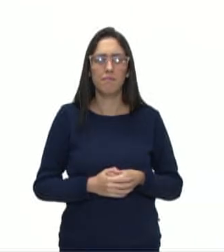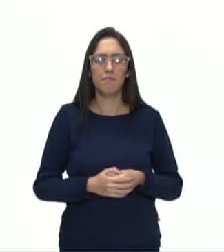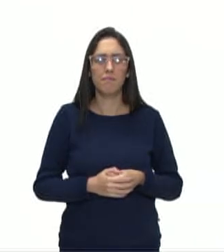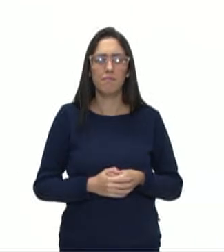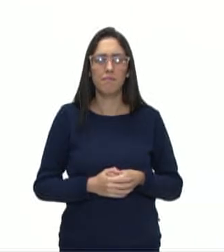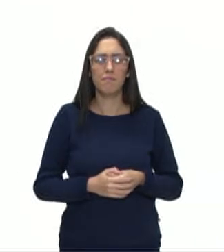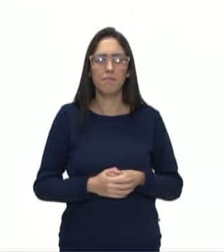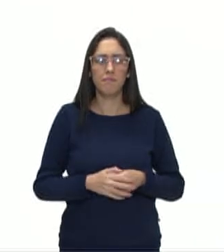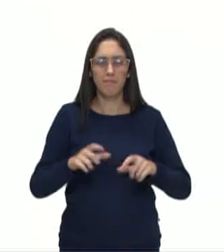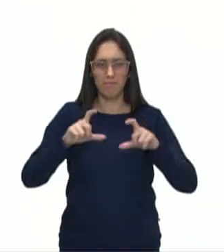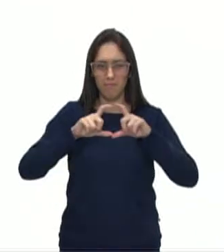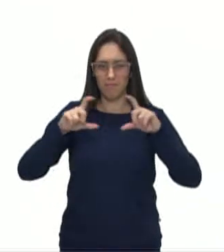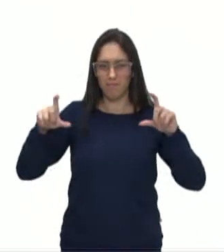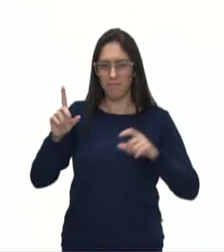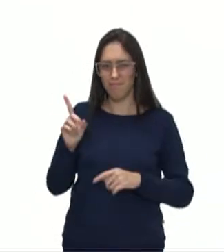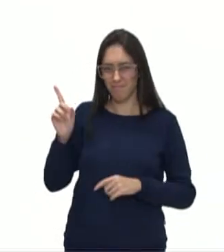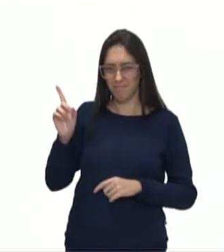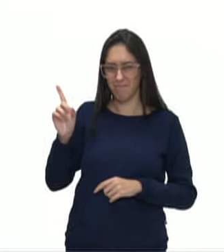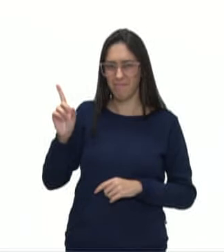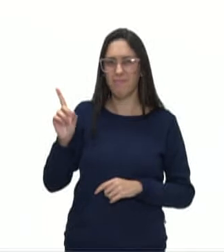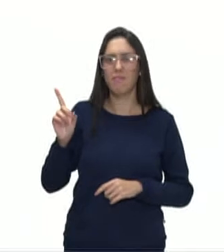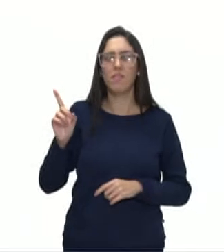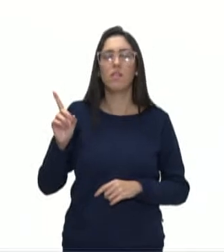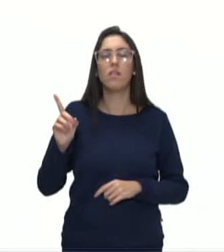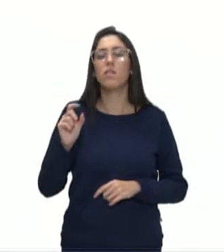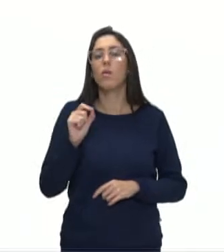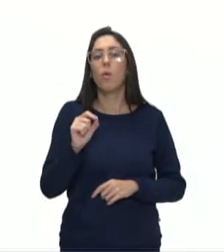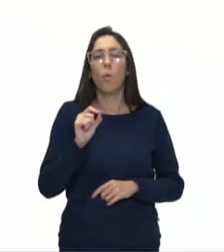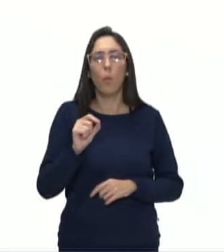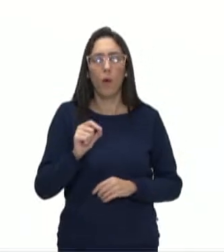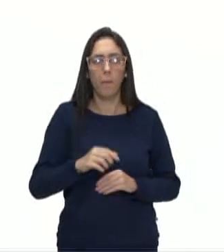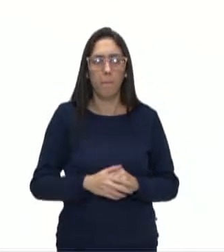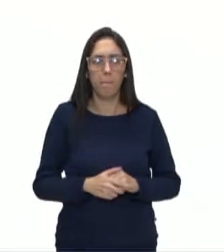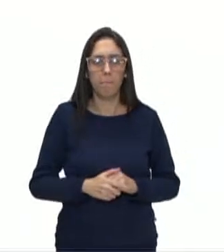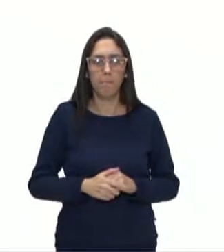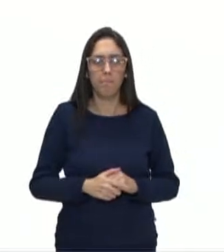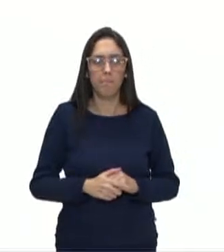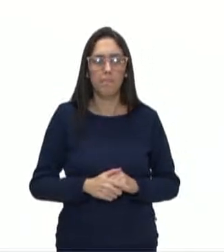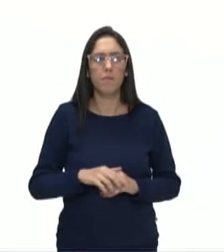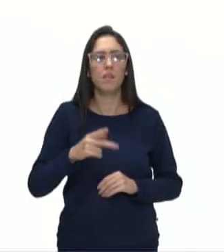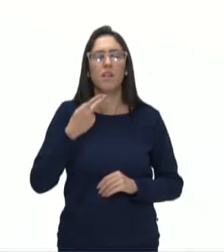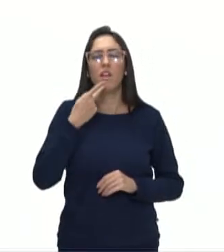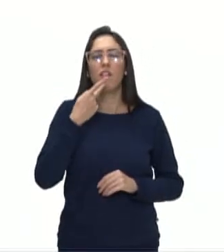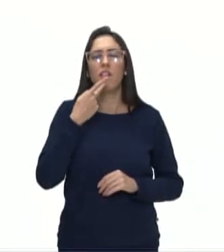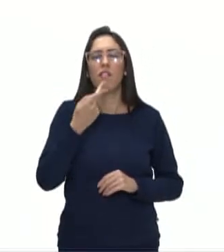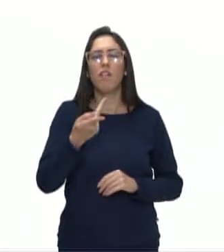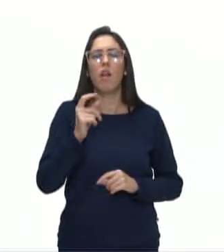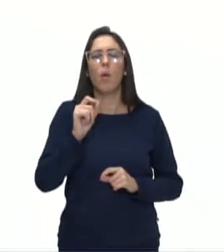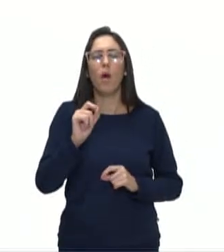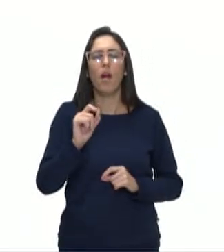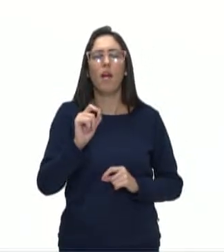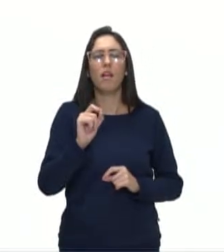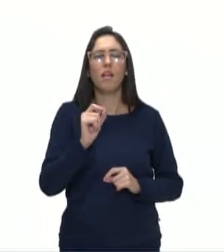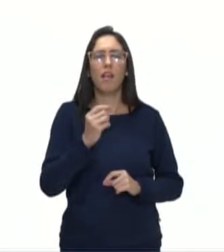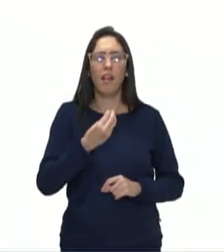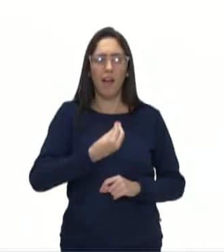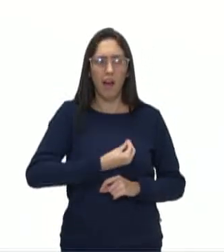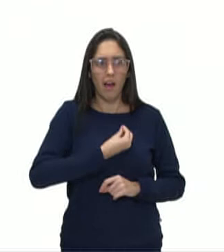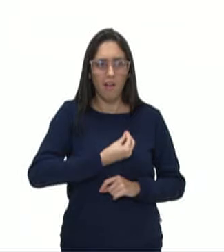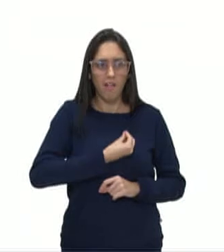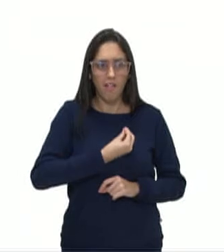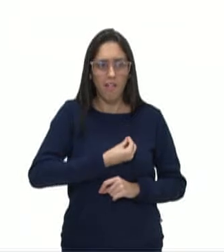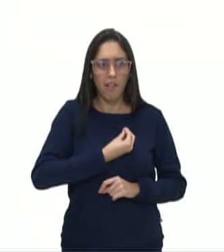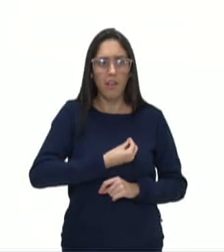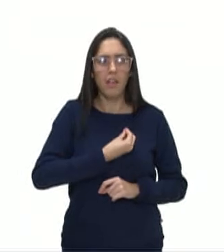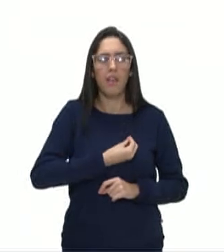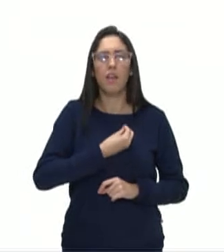fantasma, tá? Justamente quando fala la vida dos Consero,